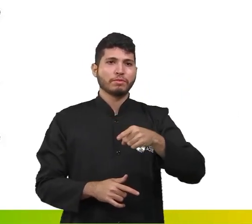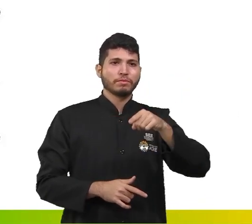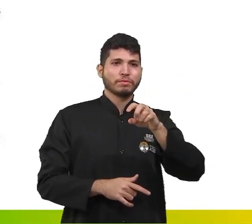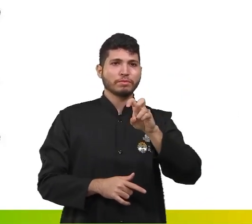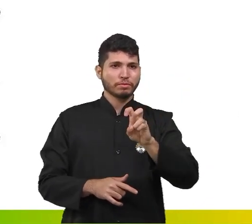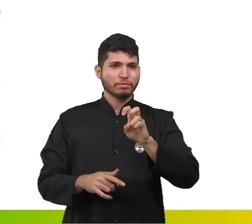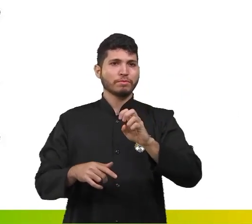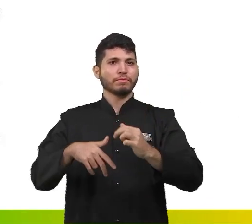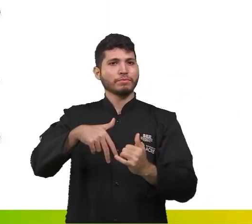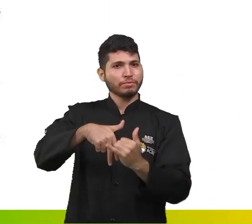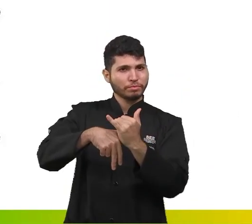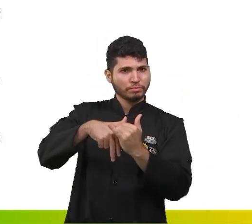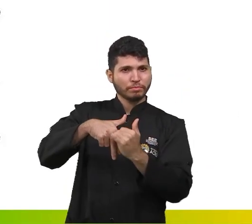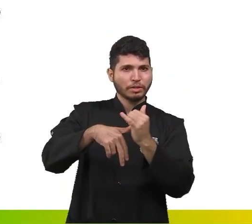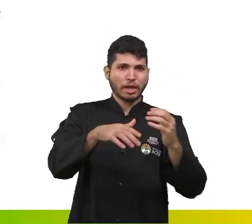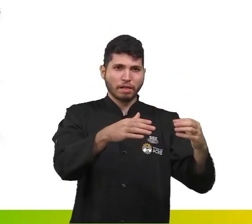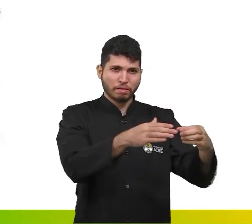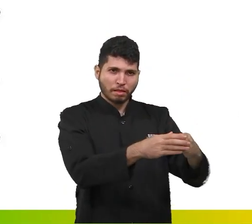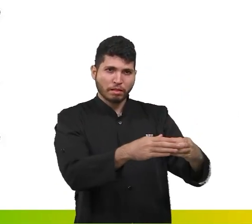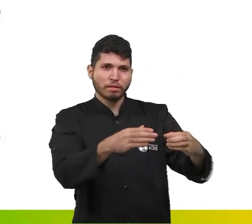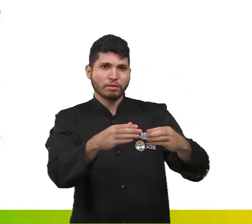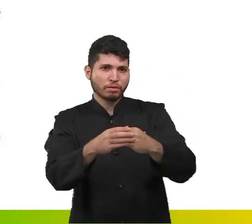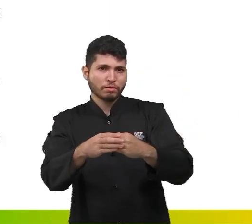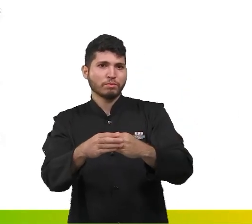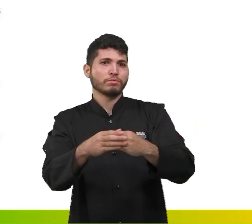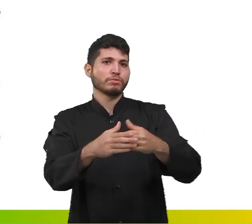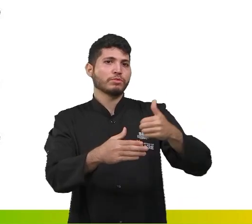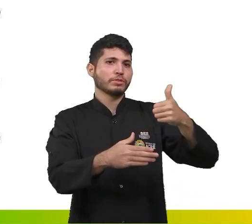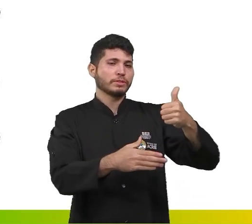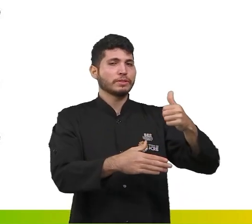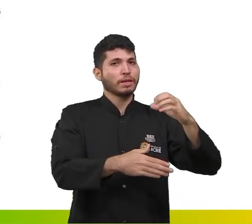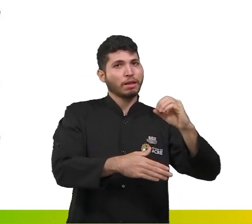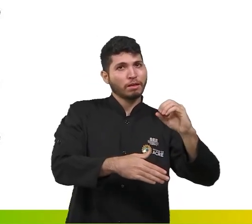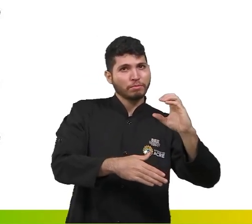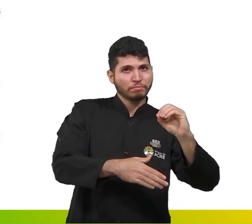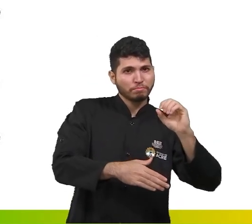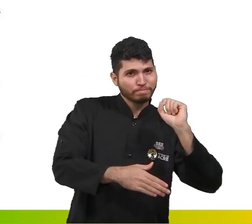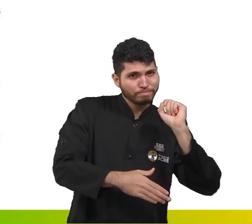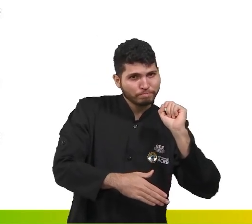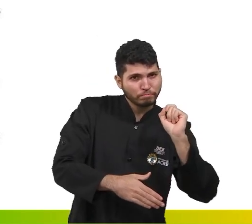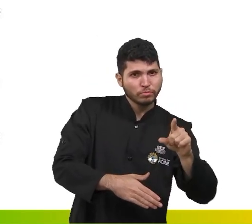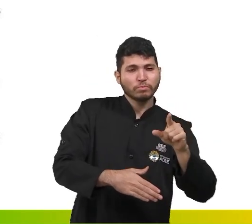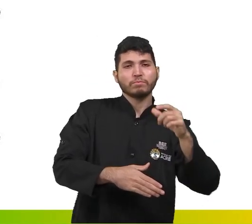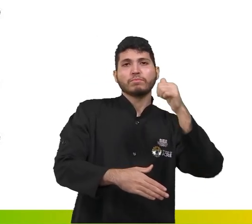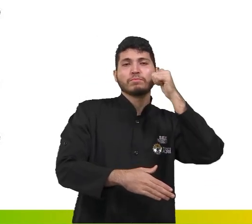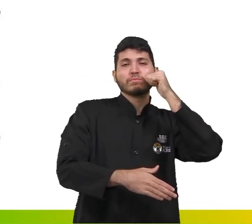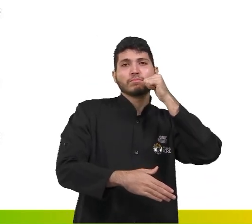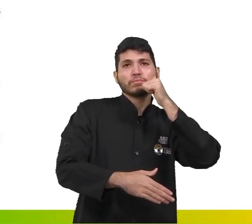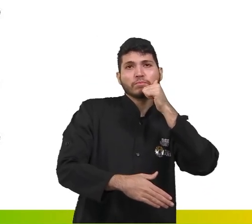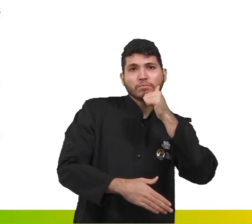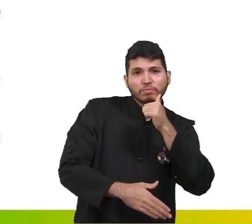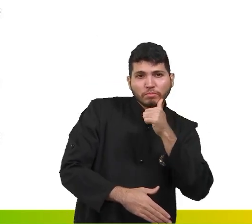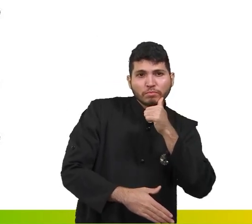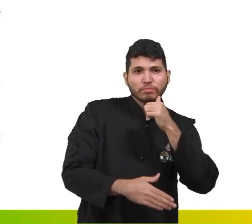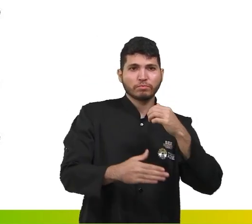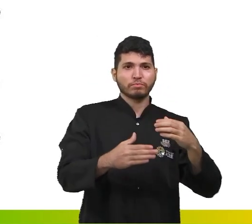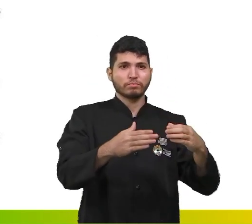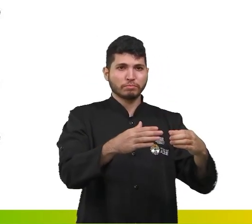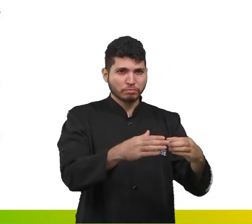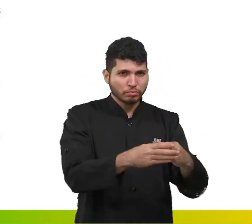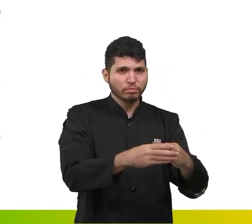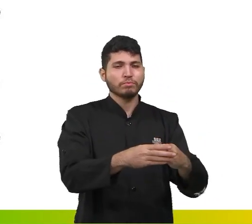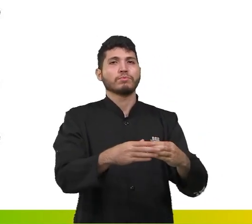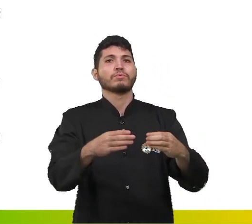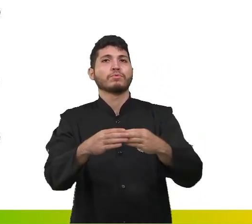mil mulheres. Então, olha só esse dado. Para cada 100 mil mulheres, 2.500 são vítimas